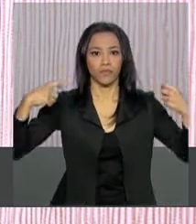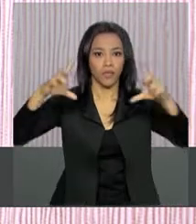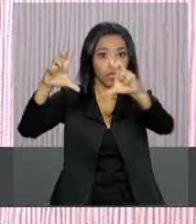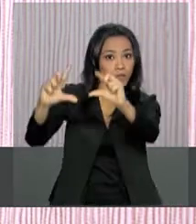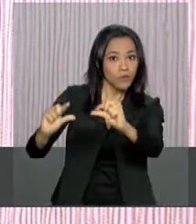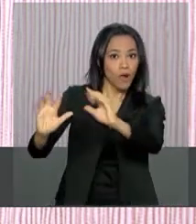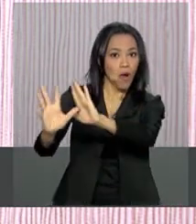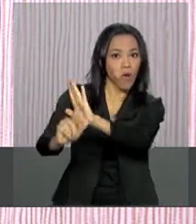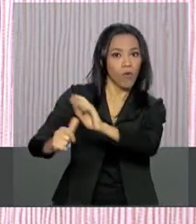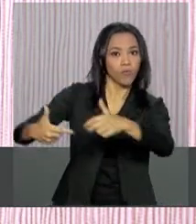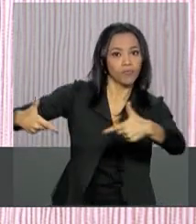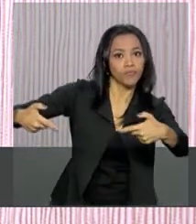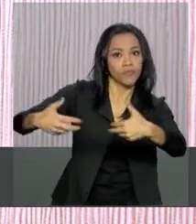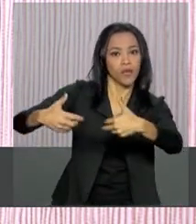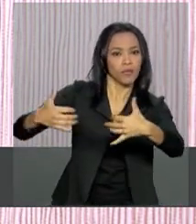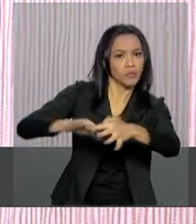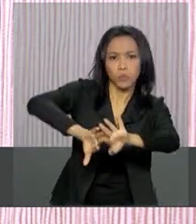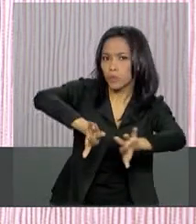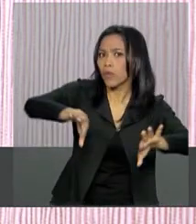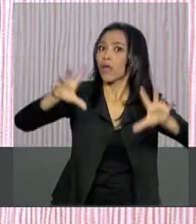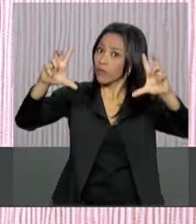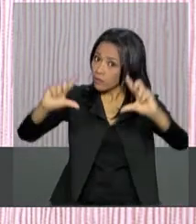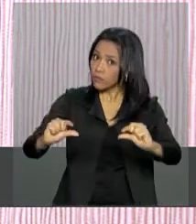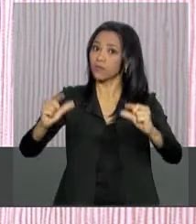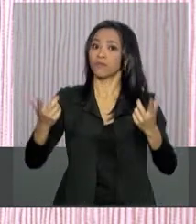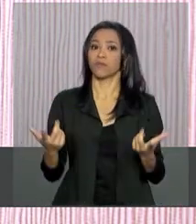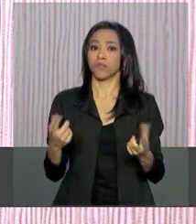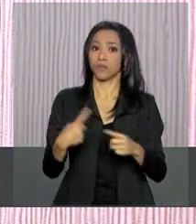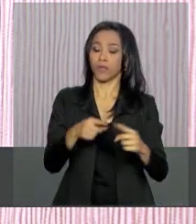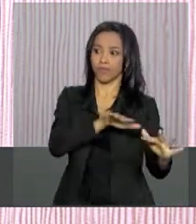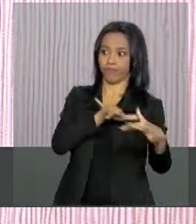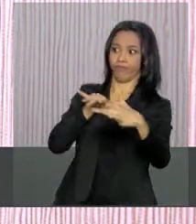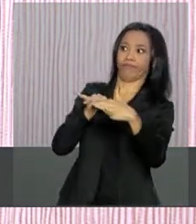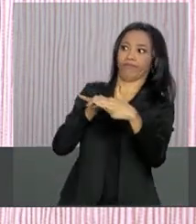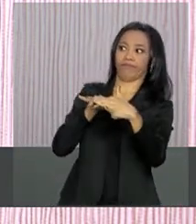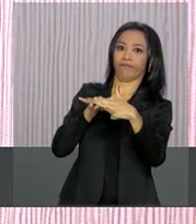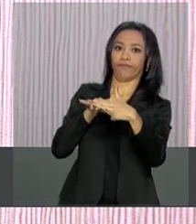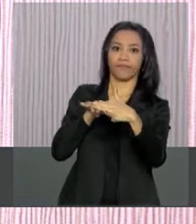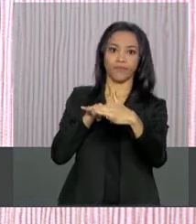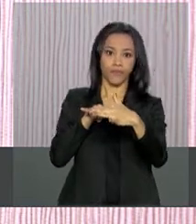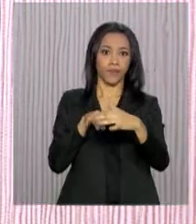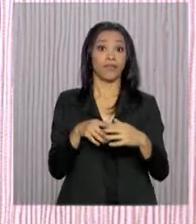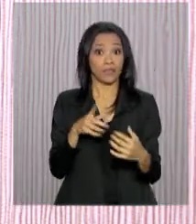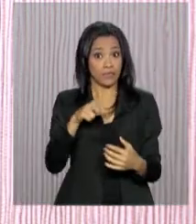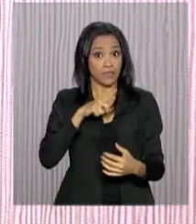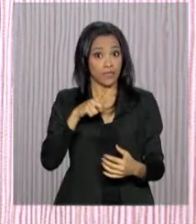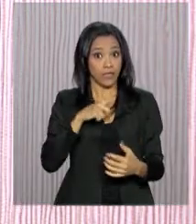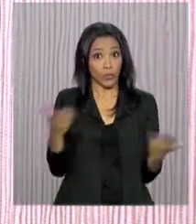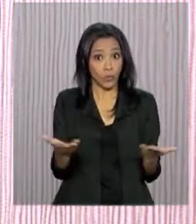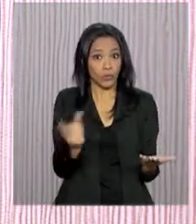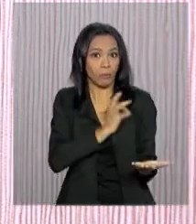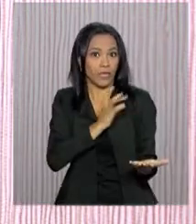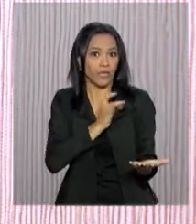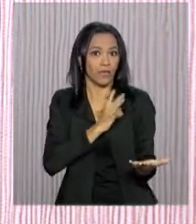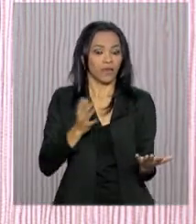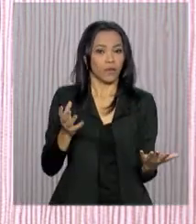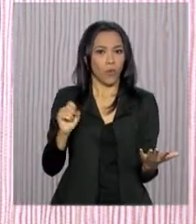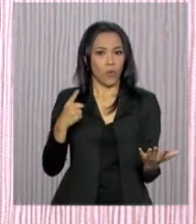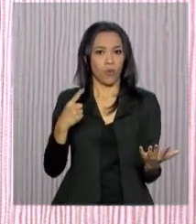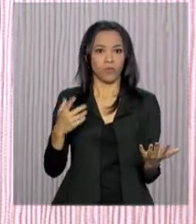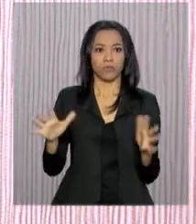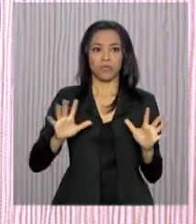Porque se tem alguma coisa que ainda oferece um pouco de medo ou